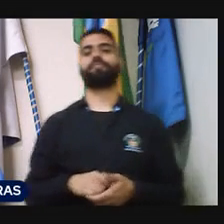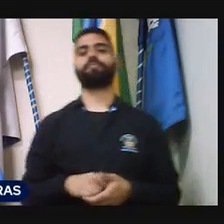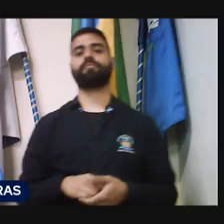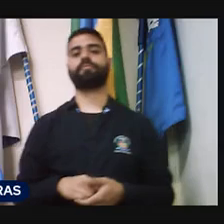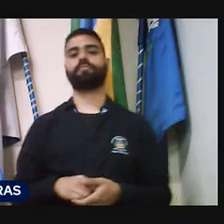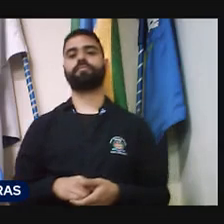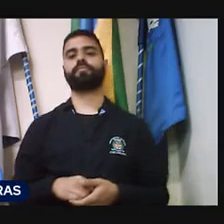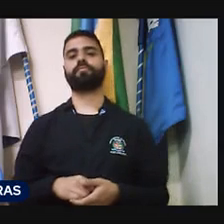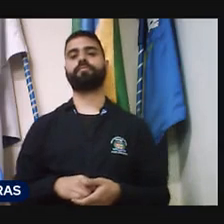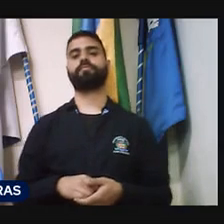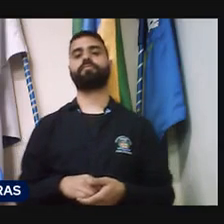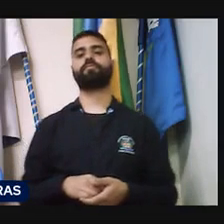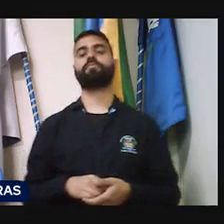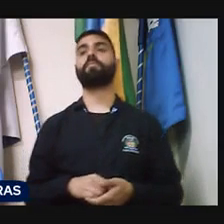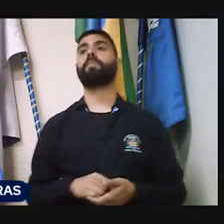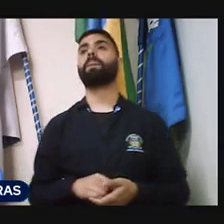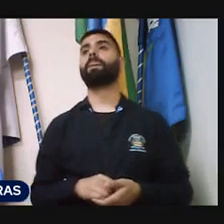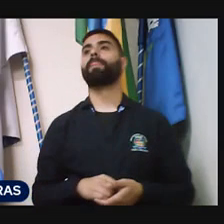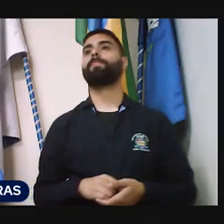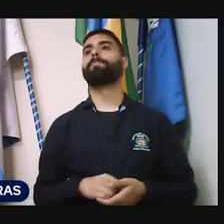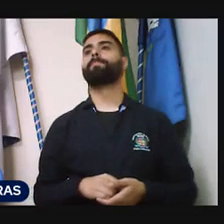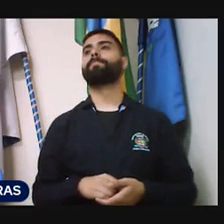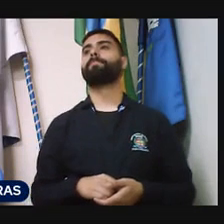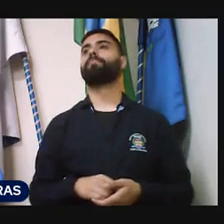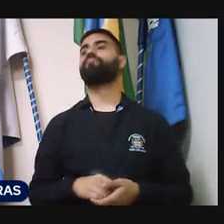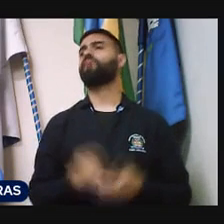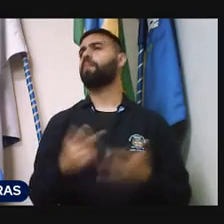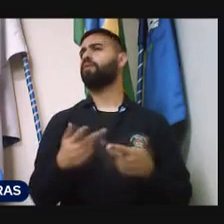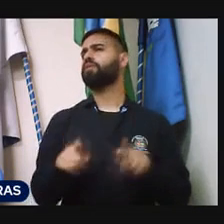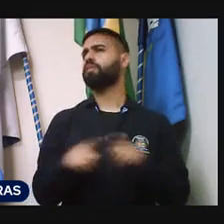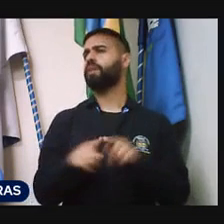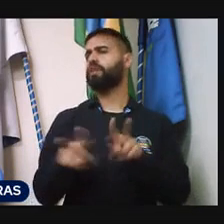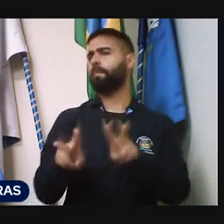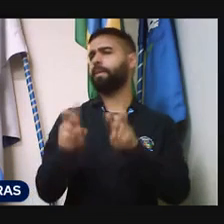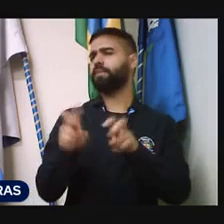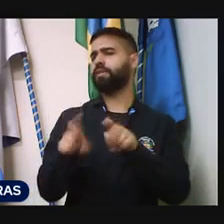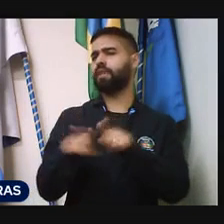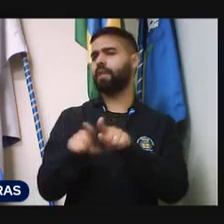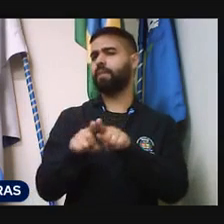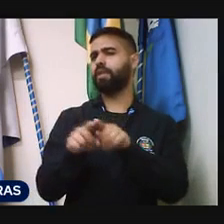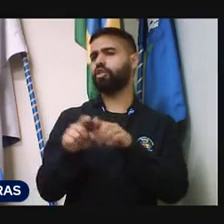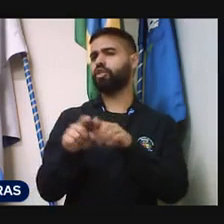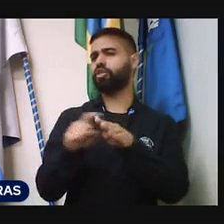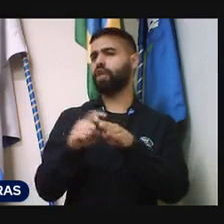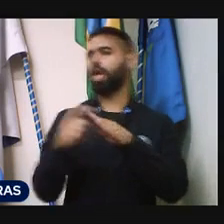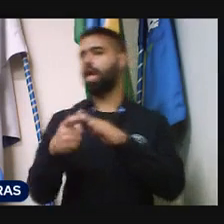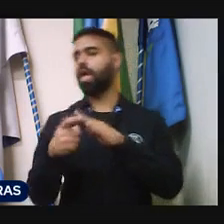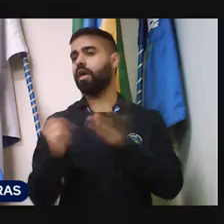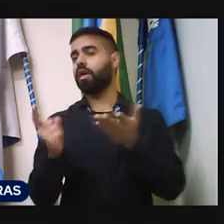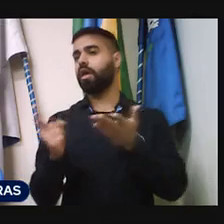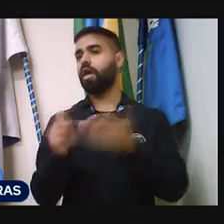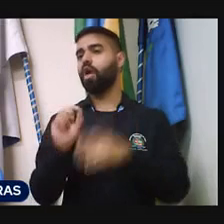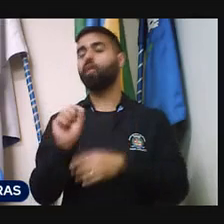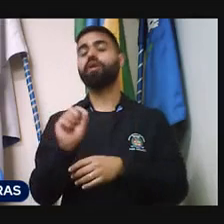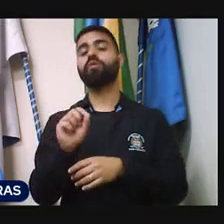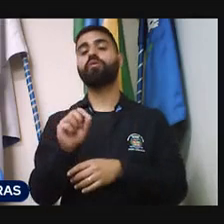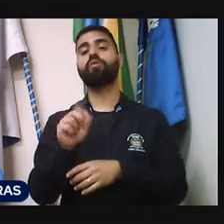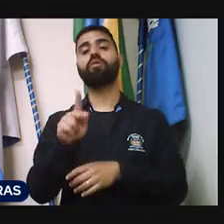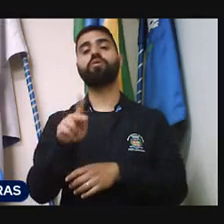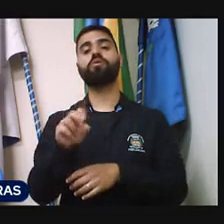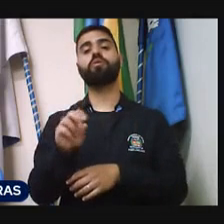vereadores têm em vistos também na em redes sociais WhatsApp pois sobre o postinho de saúde